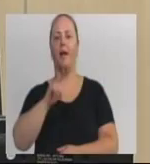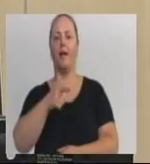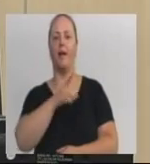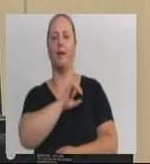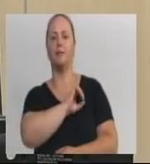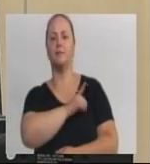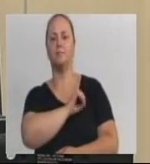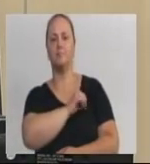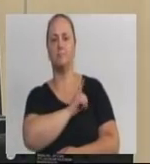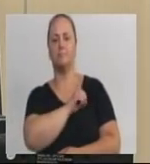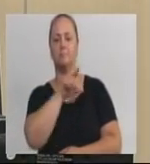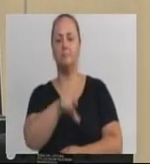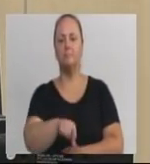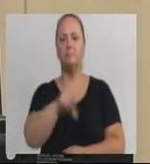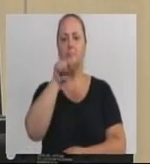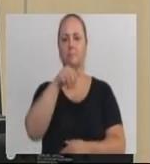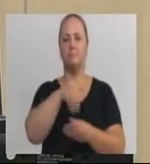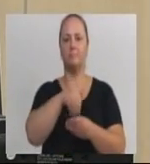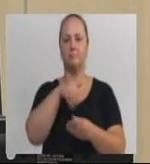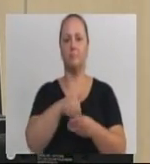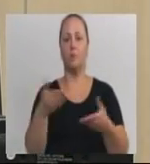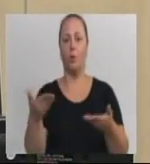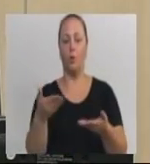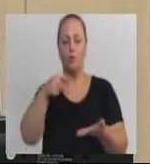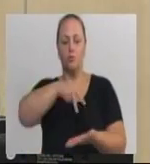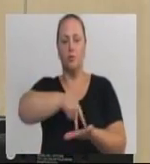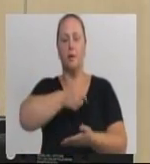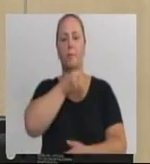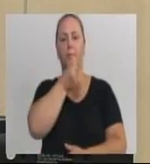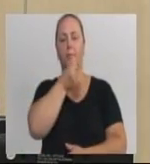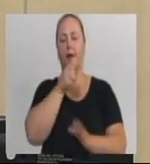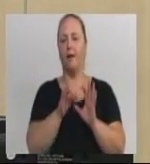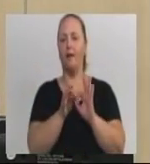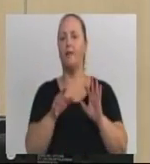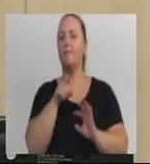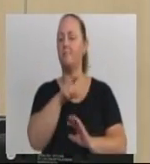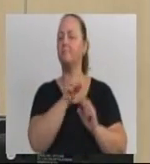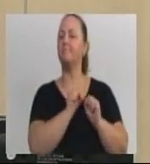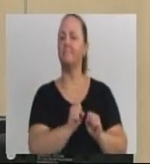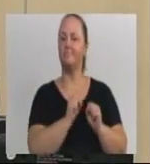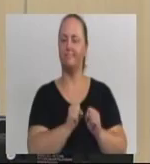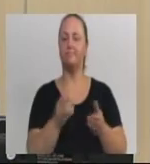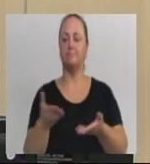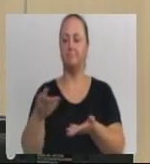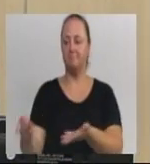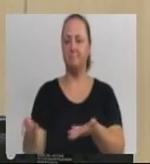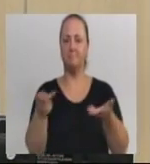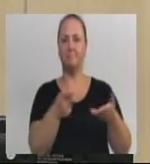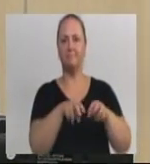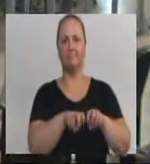Mulheres, inscrita na tribuna livre desta tarde, e a convido para tomar assento junto à mesa.